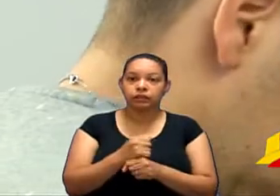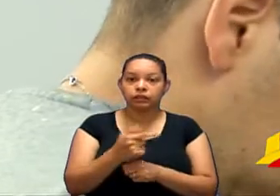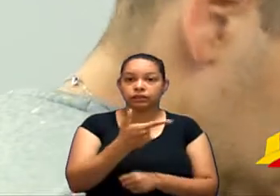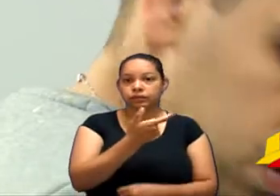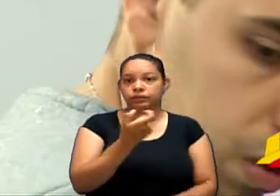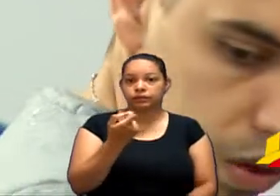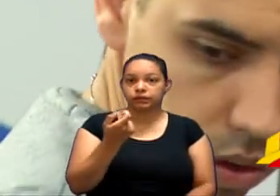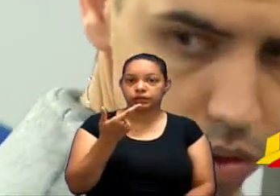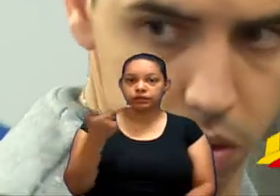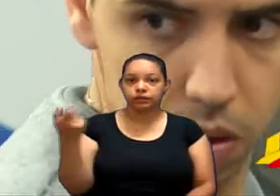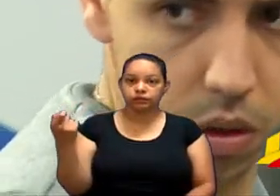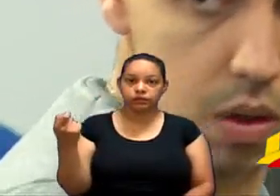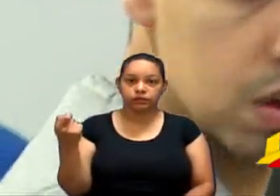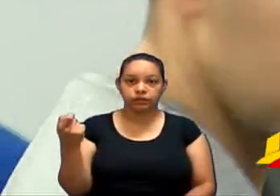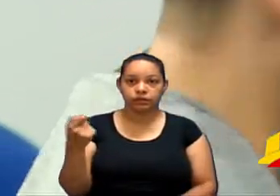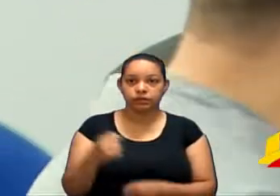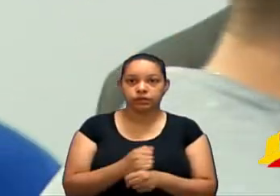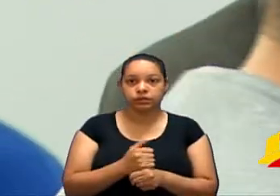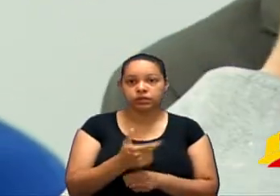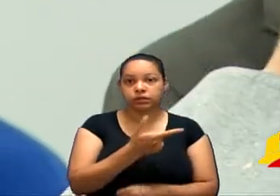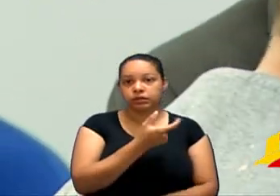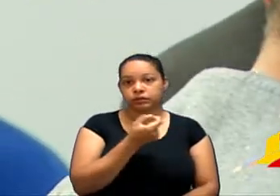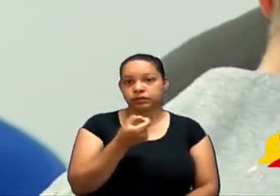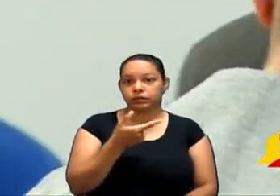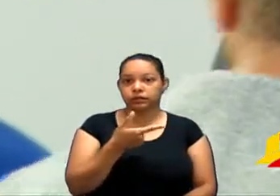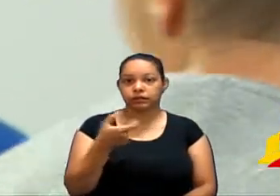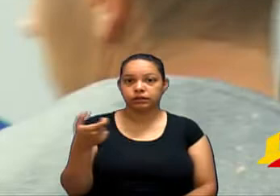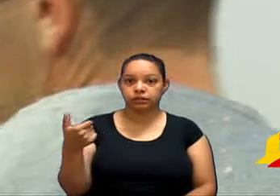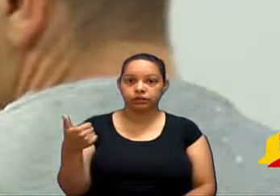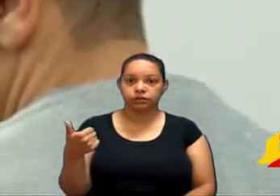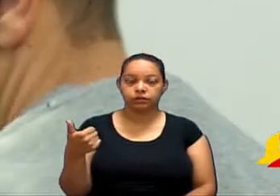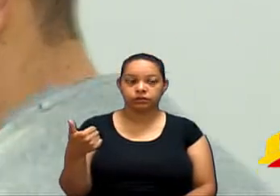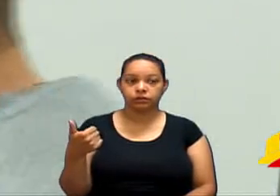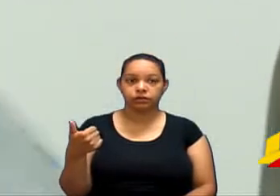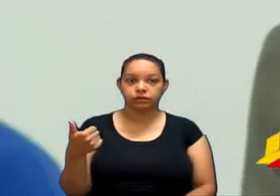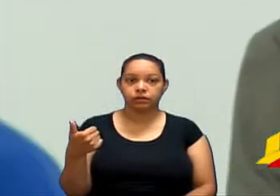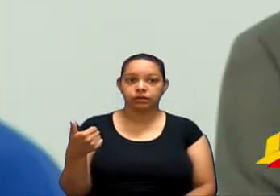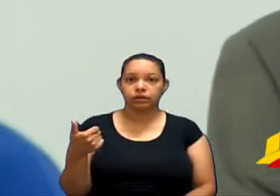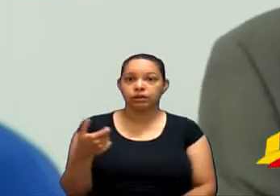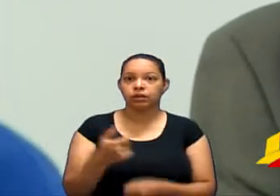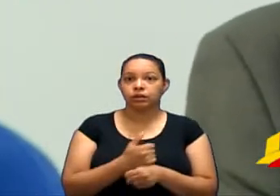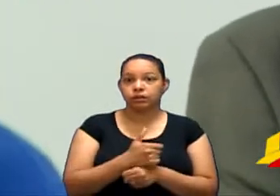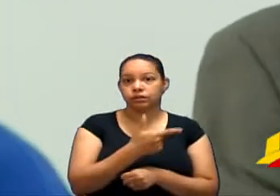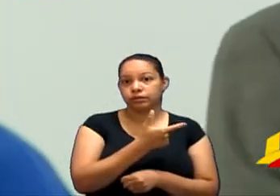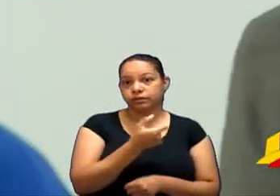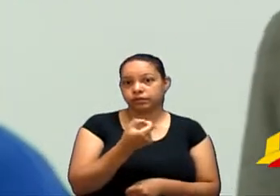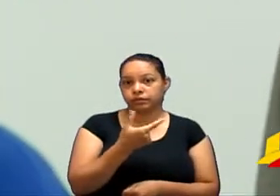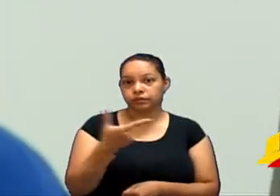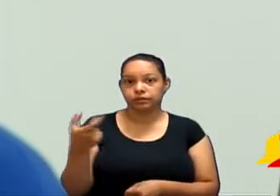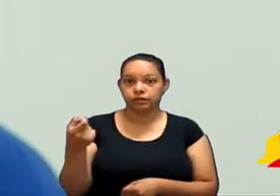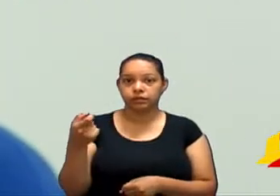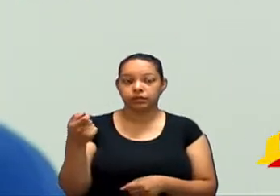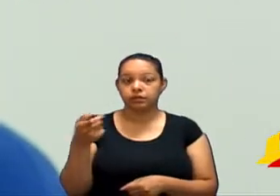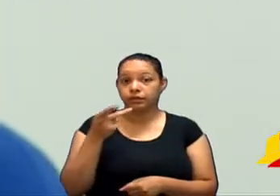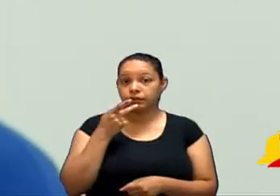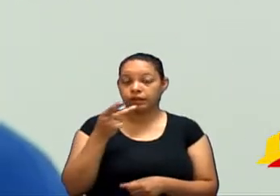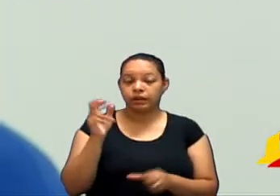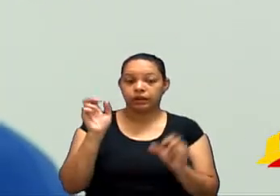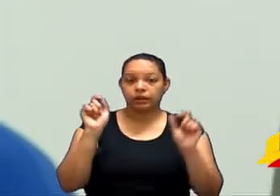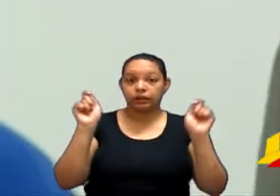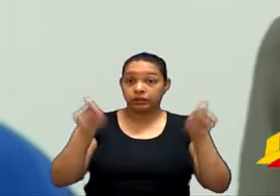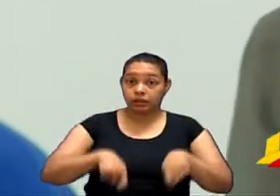e o de 2021 o de 2020 fala que dá para fazer reforma assim tá que não precisaria